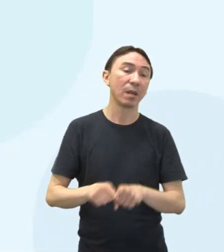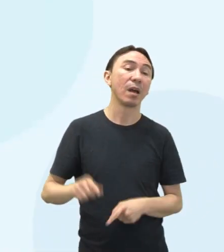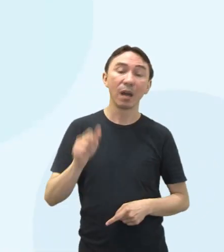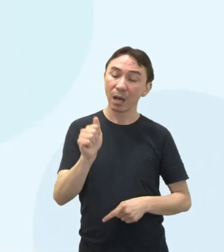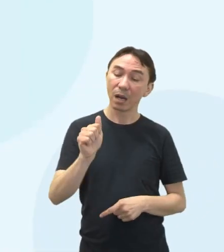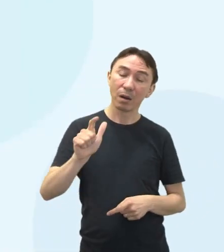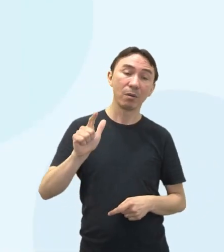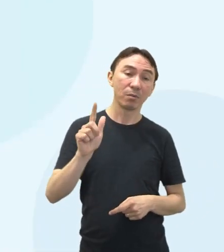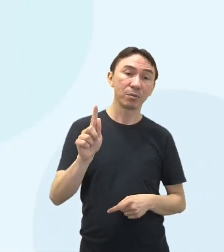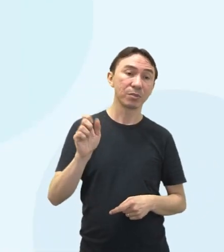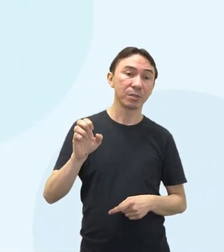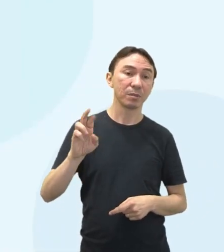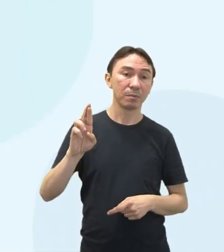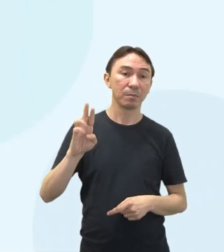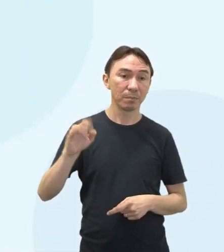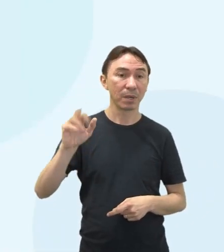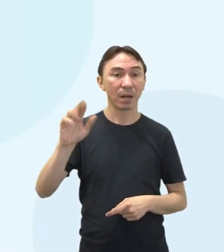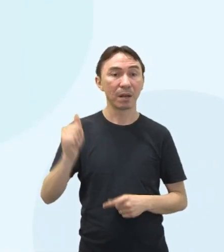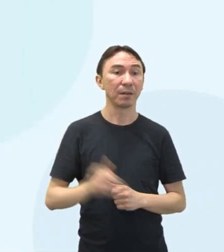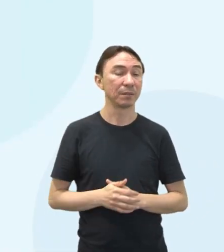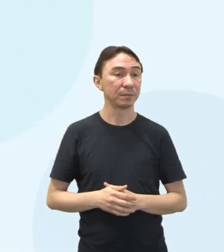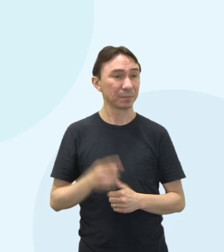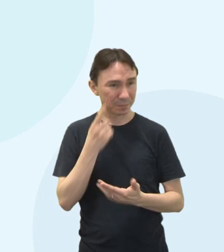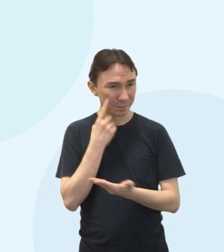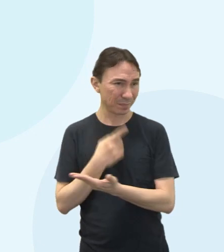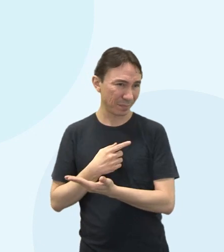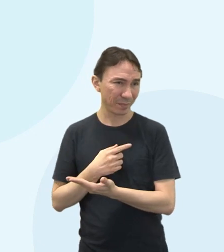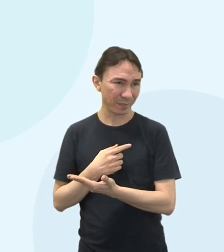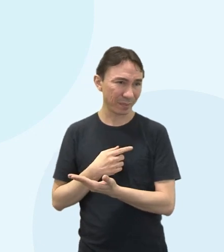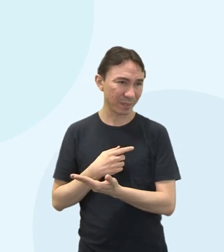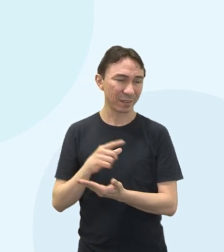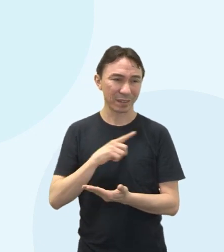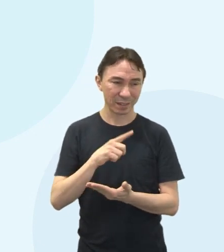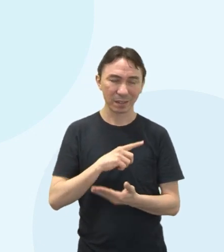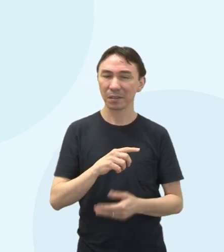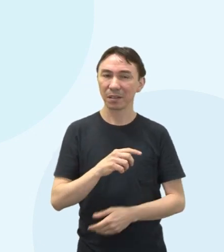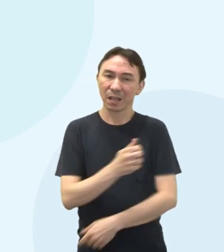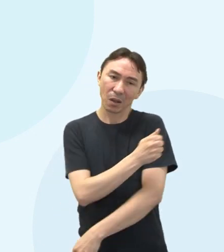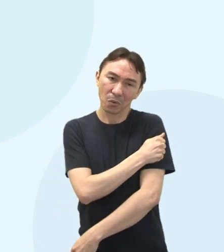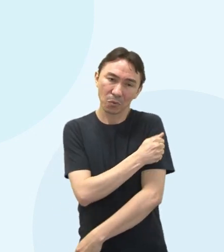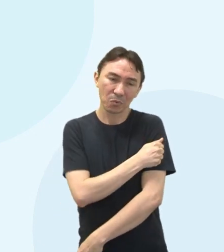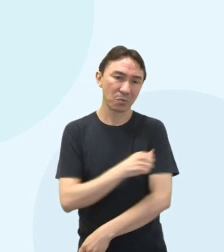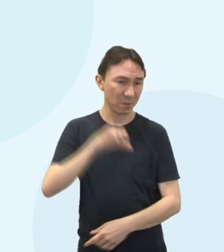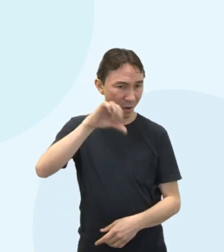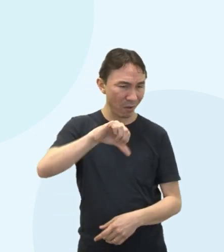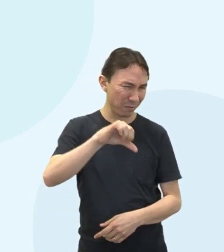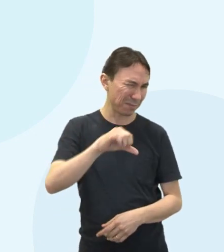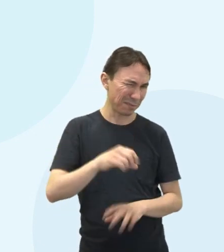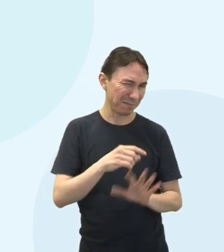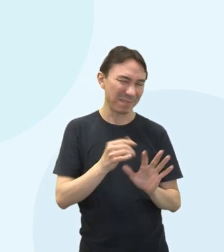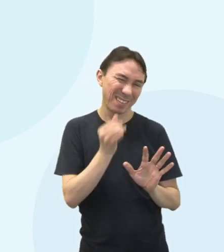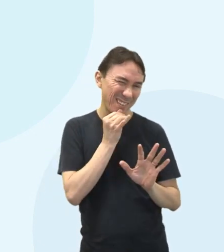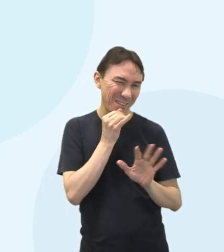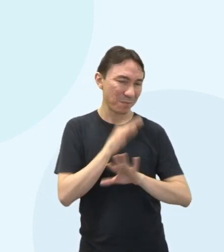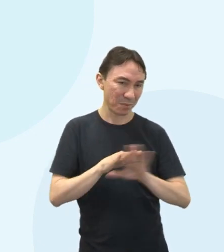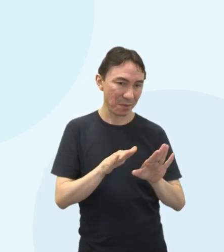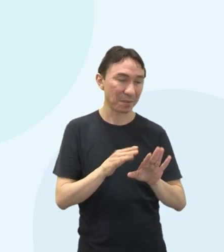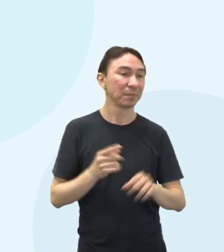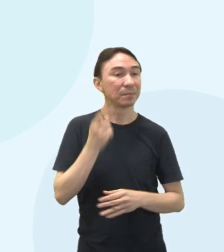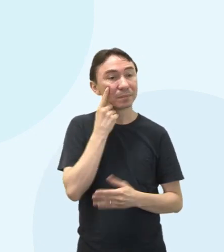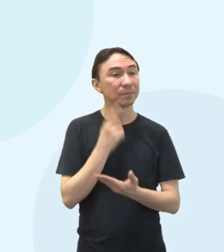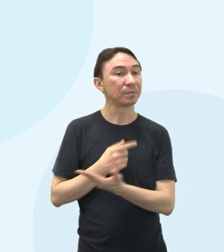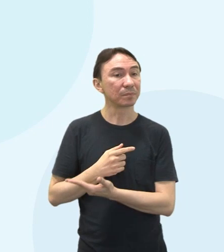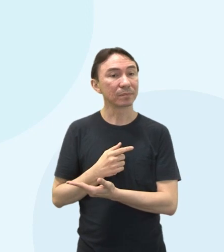esse agrupamento é uma sala de aula fictícia nós temos nove alunos e o seu desempenho nas